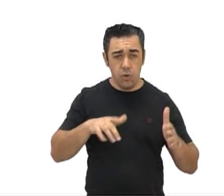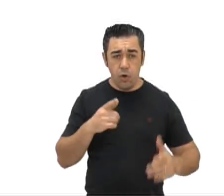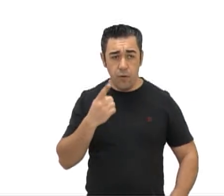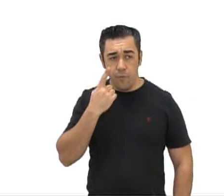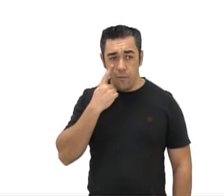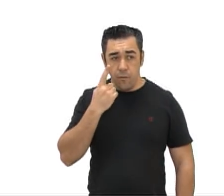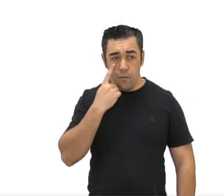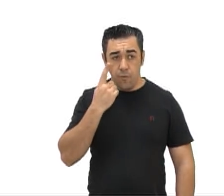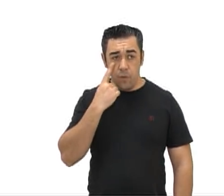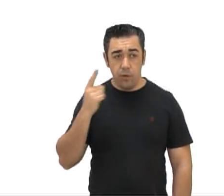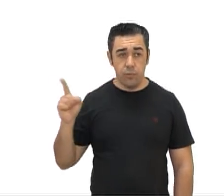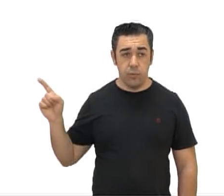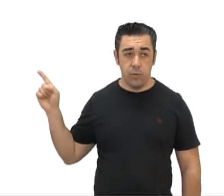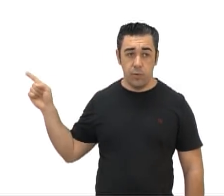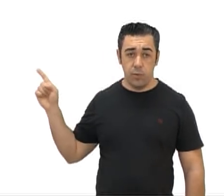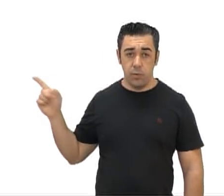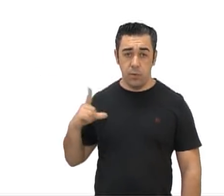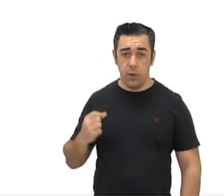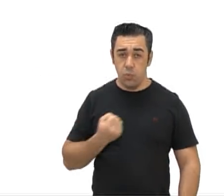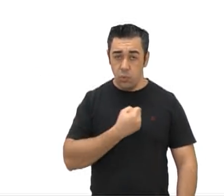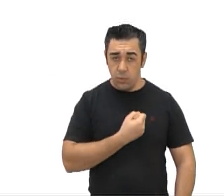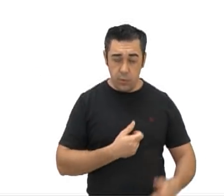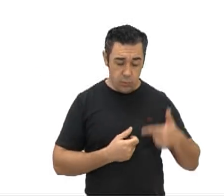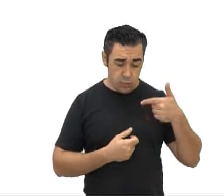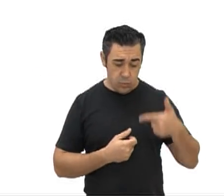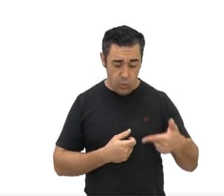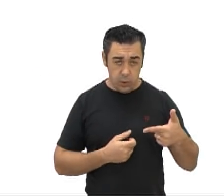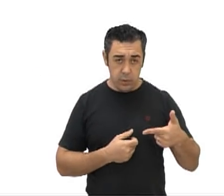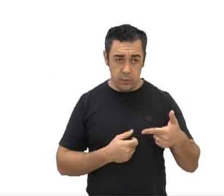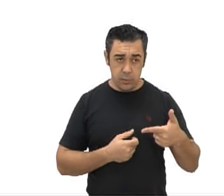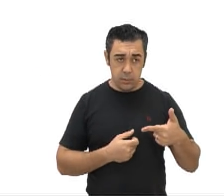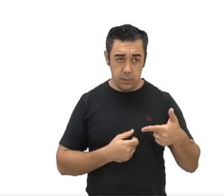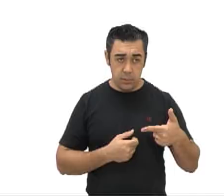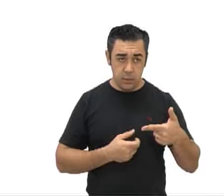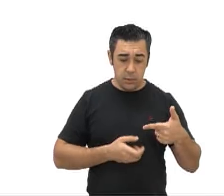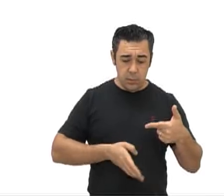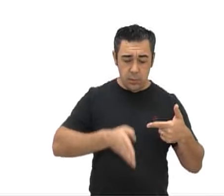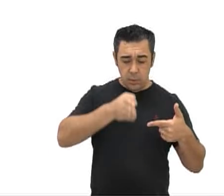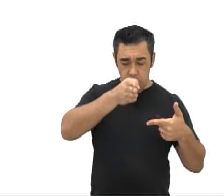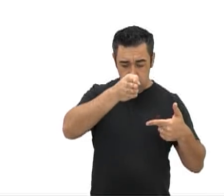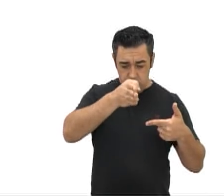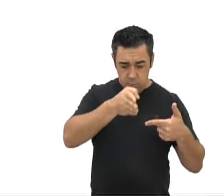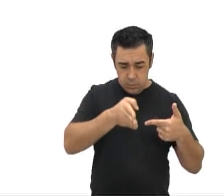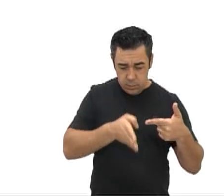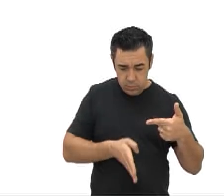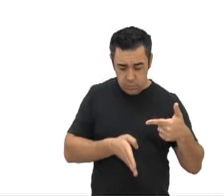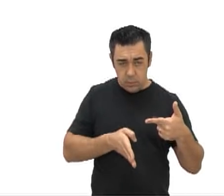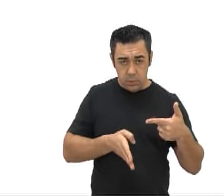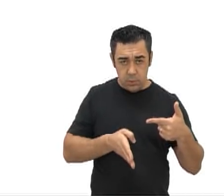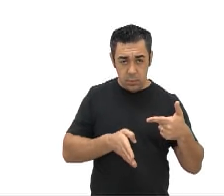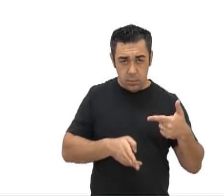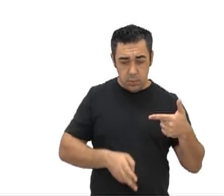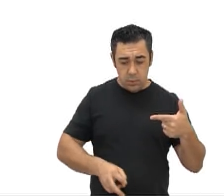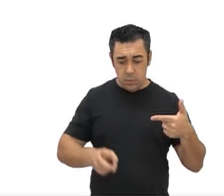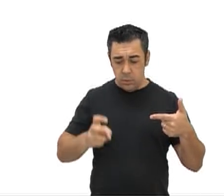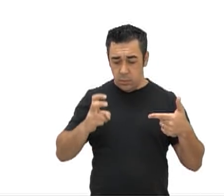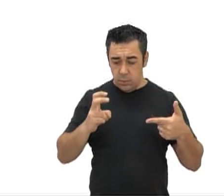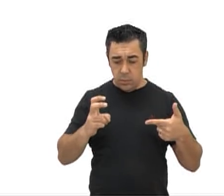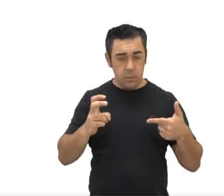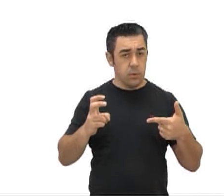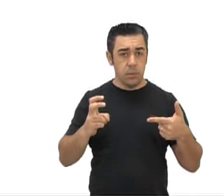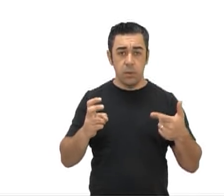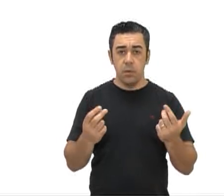que na figura você tem o número 2 e entre as duas existe um eixo de simetria. A